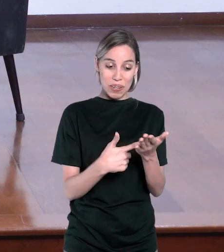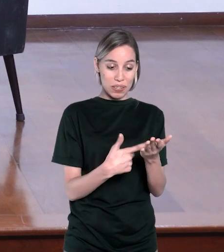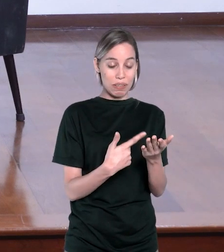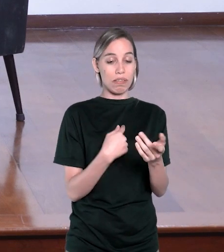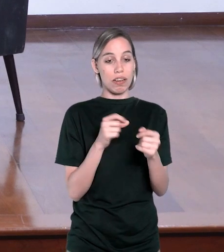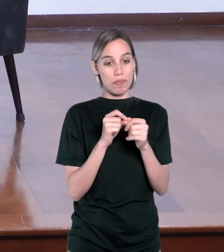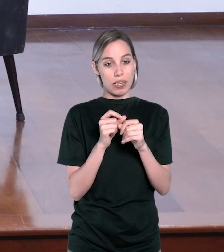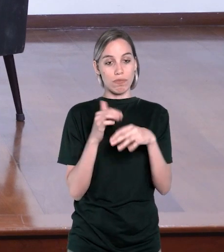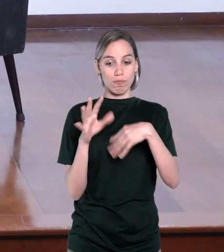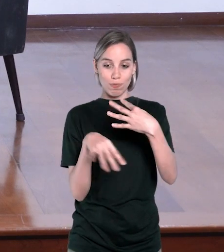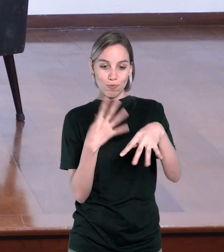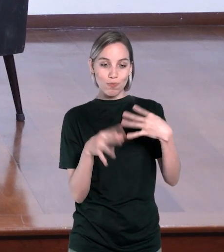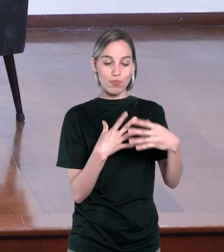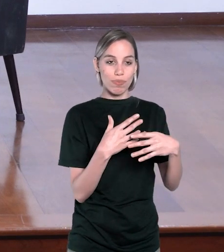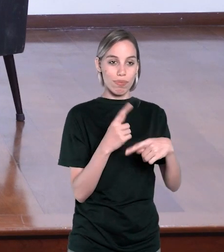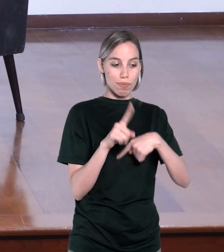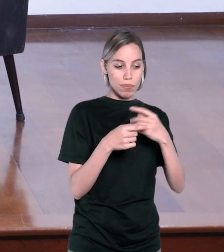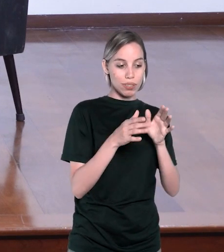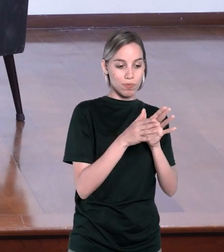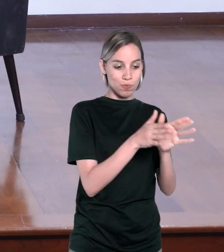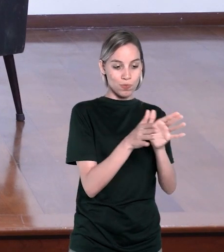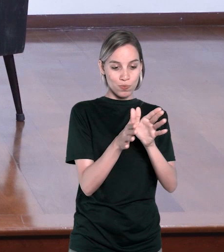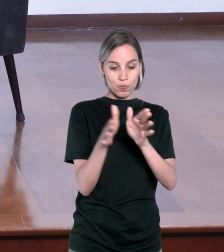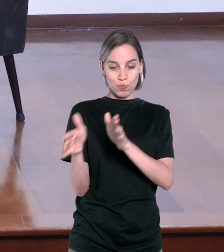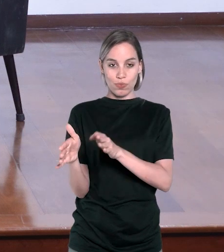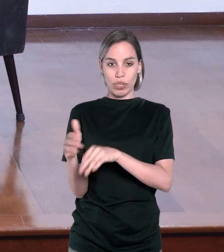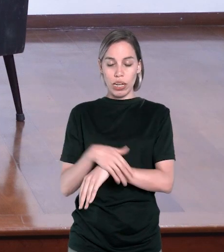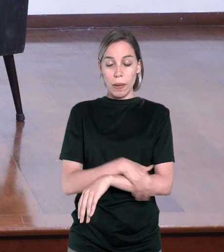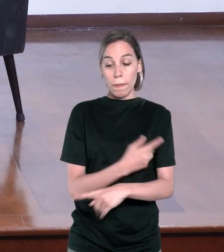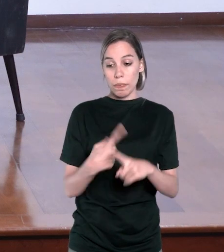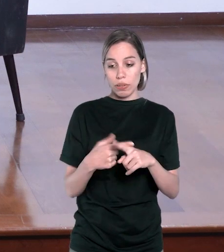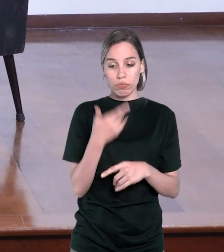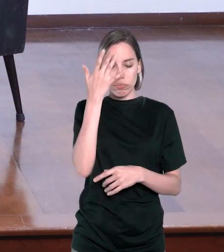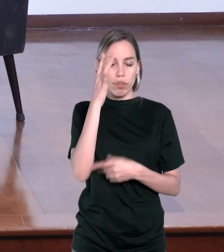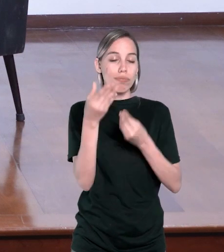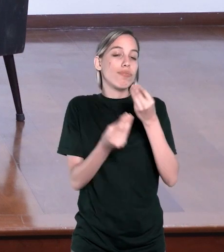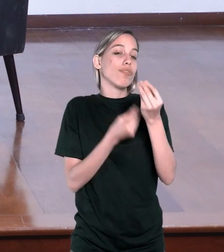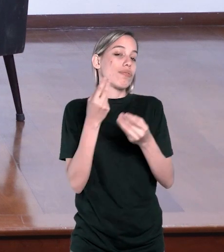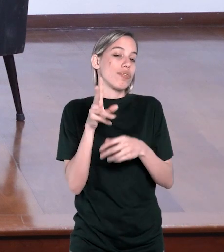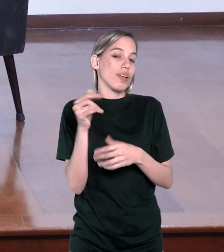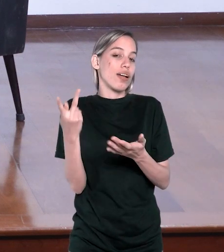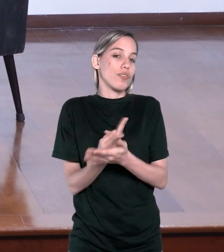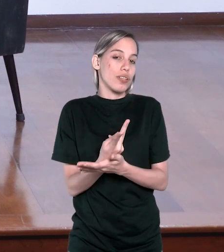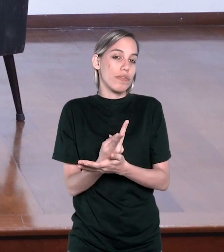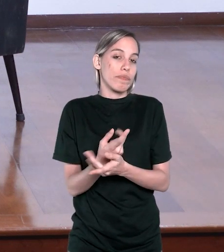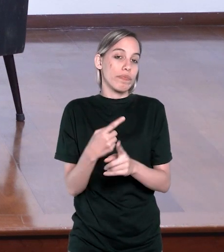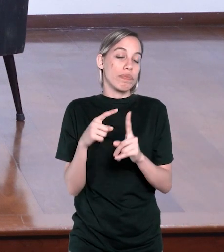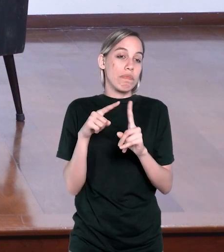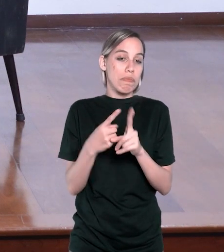escrevo muito assim, sabendo o que vai acontecer, confio muito na intuição. E a história de como esse jornalista se torna um